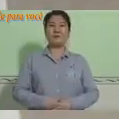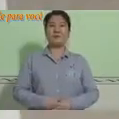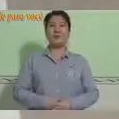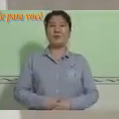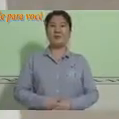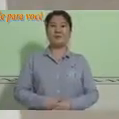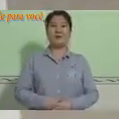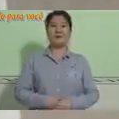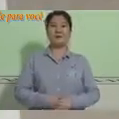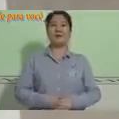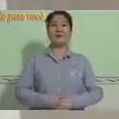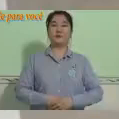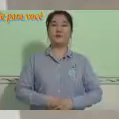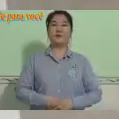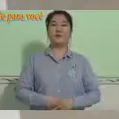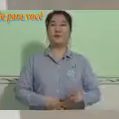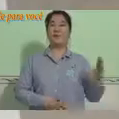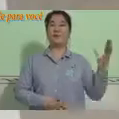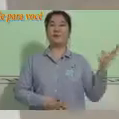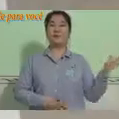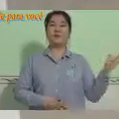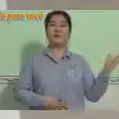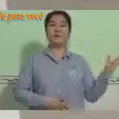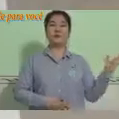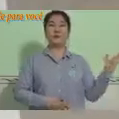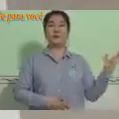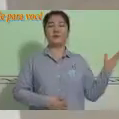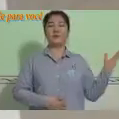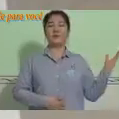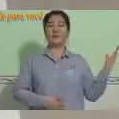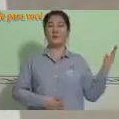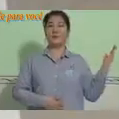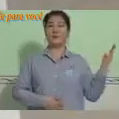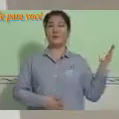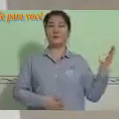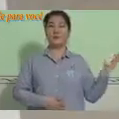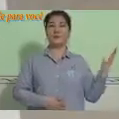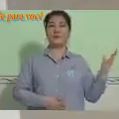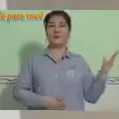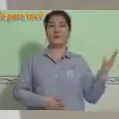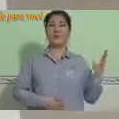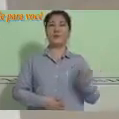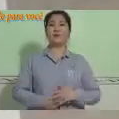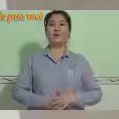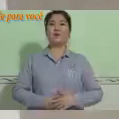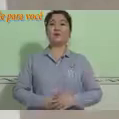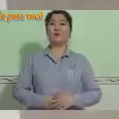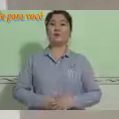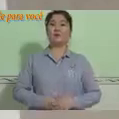DICOEBBERNOM e acento agudo NIMO2L. TROSDE, acento agudo